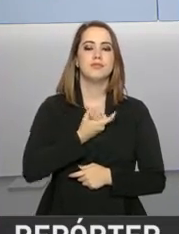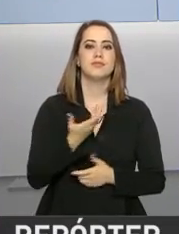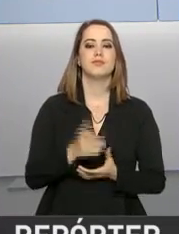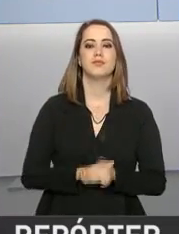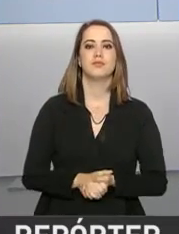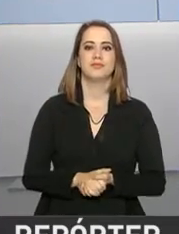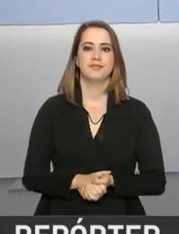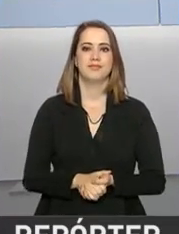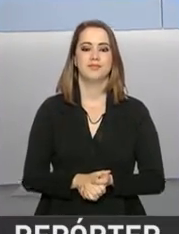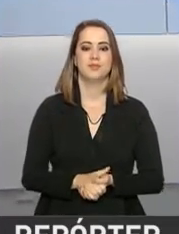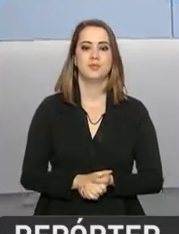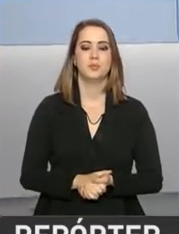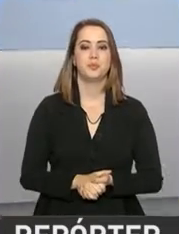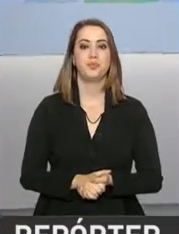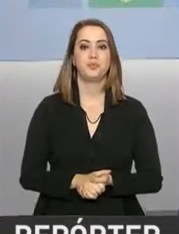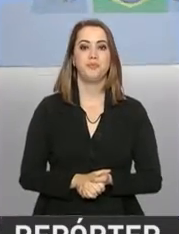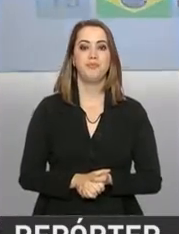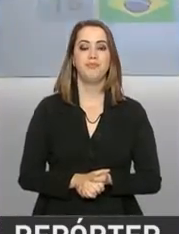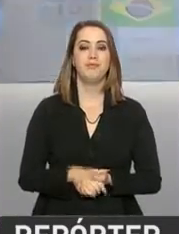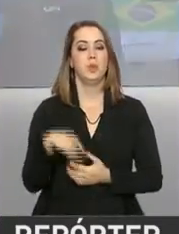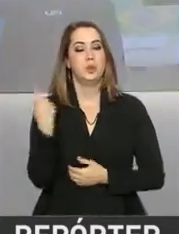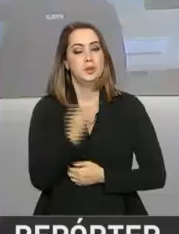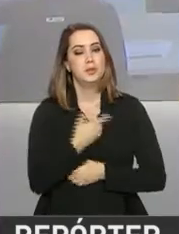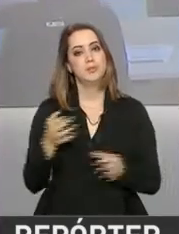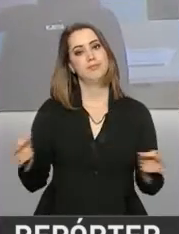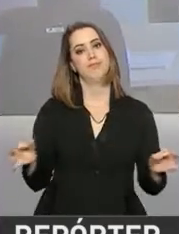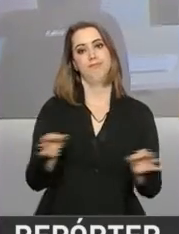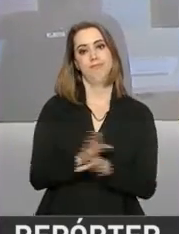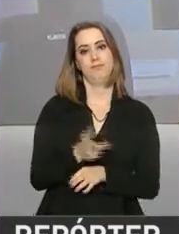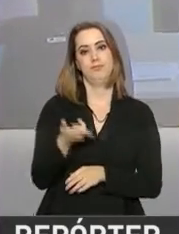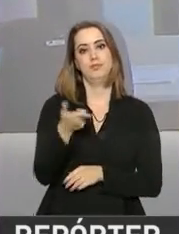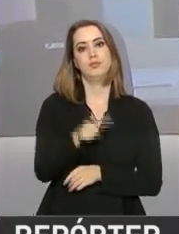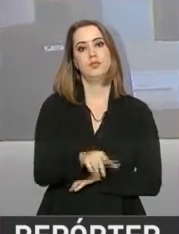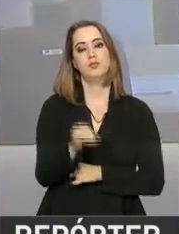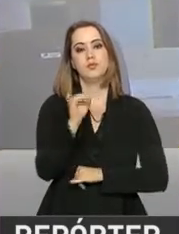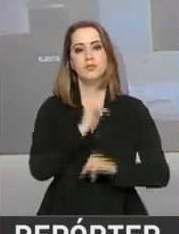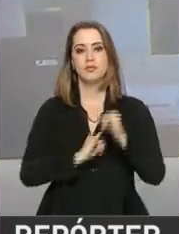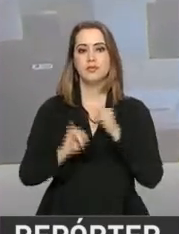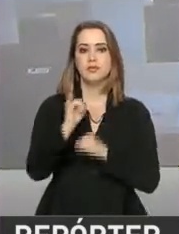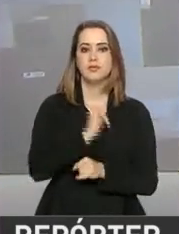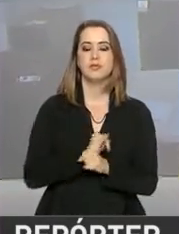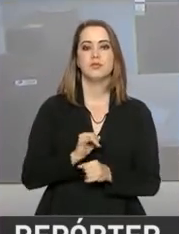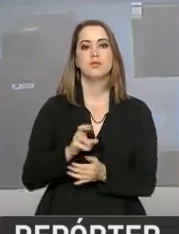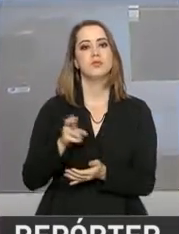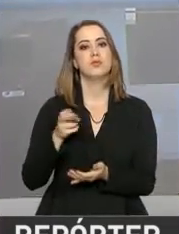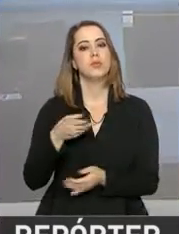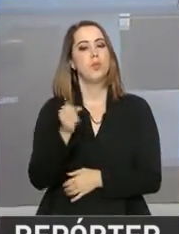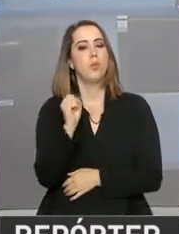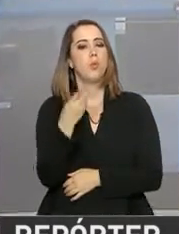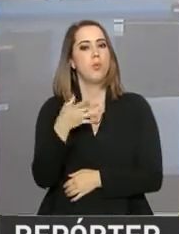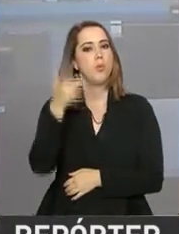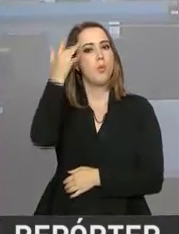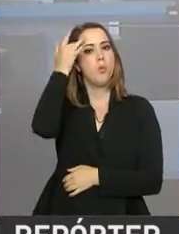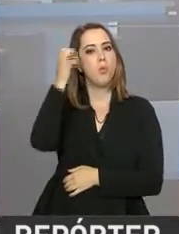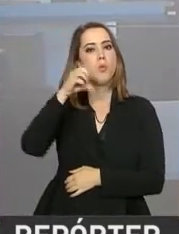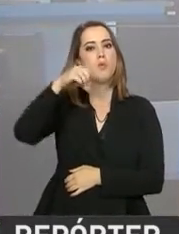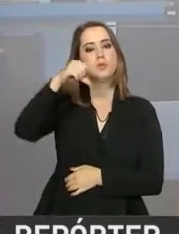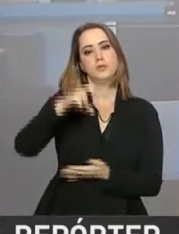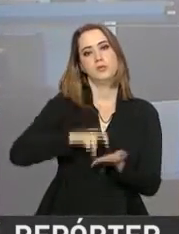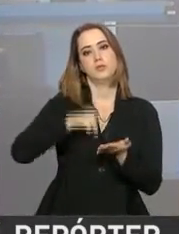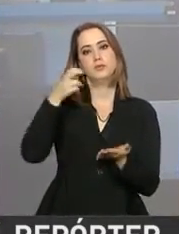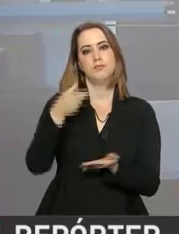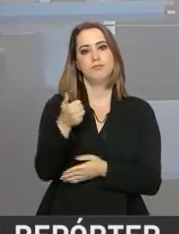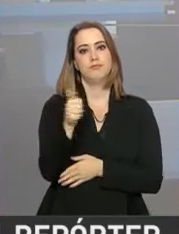bronze onze no total e nós ficamos por aqui voltamos a qualquer momento com outras informações ou amanhã às 9 da manhã